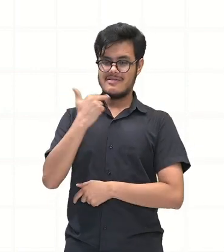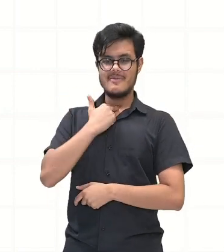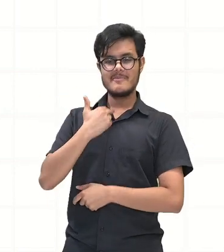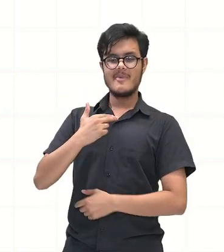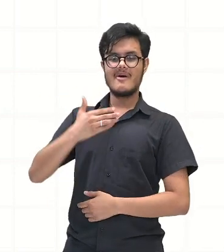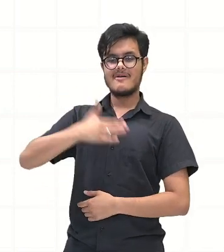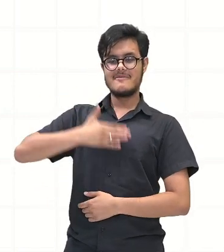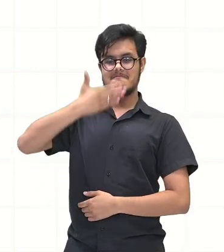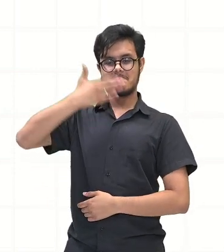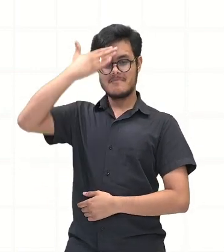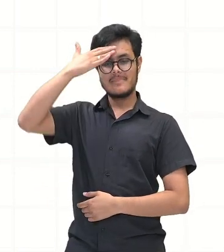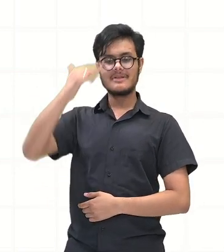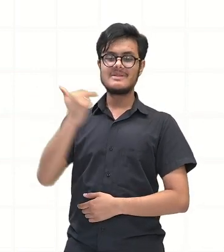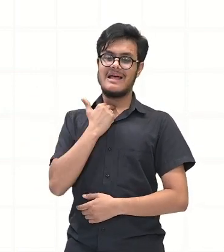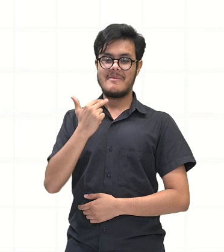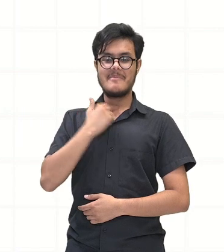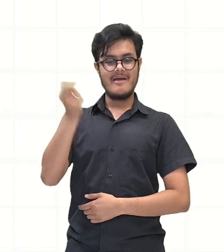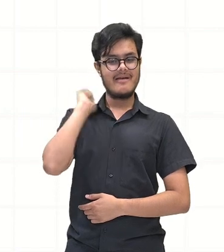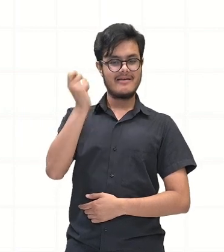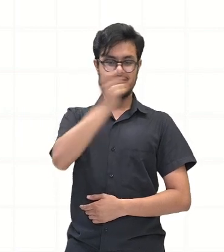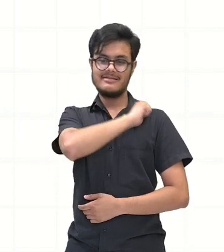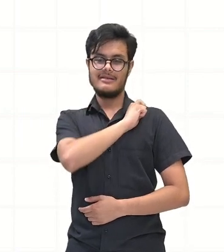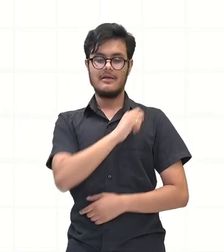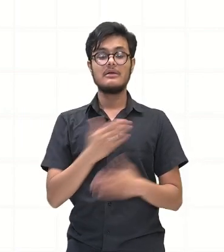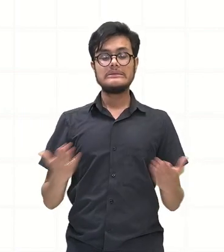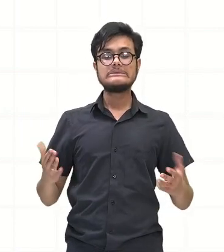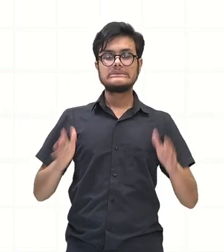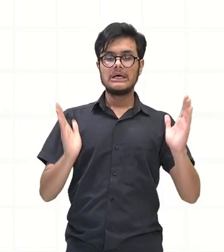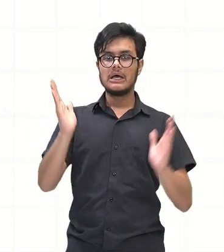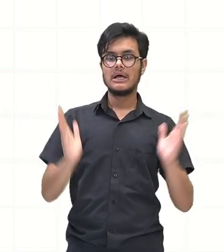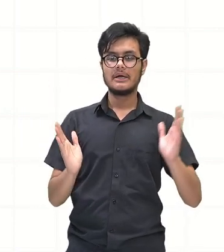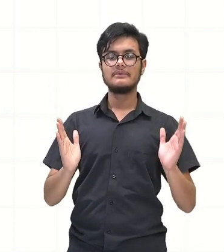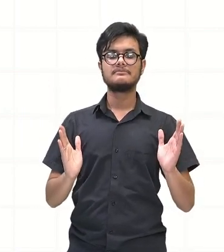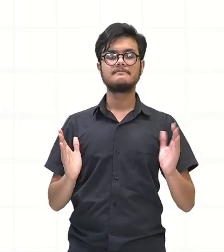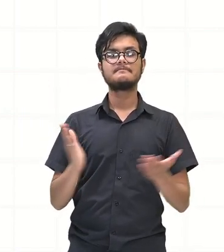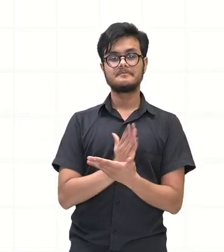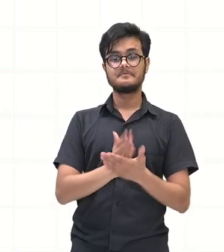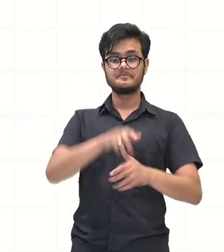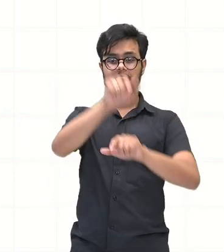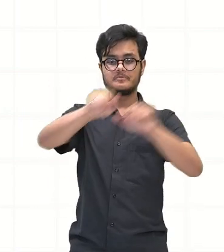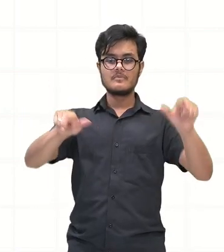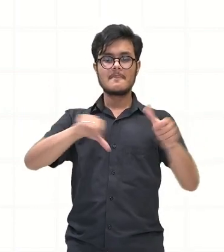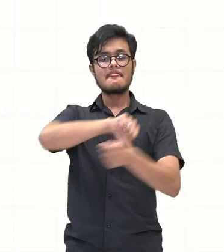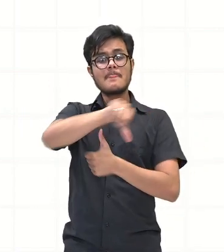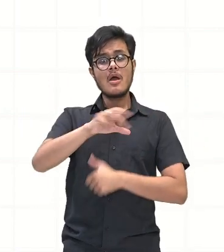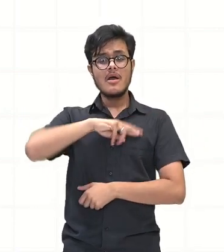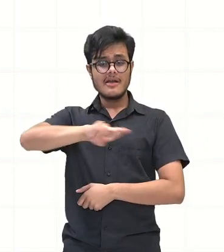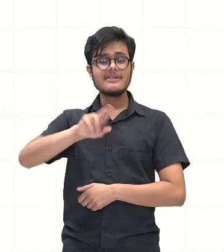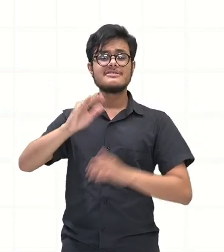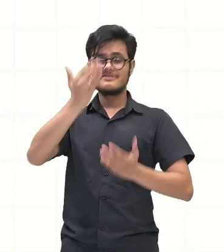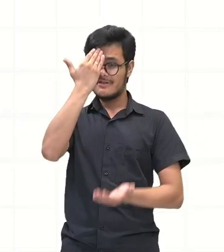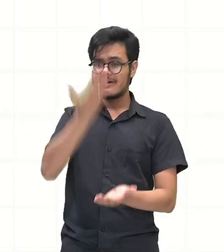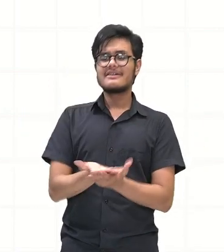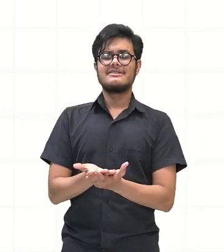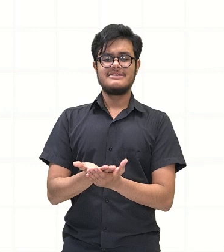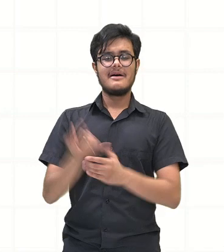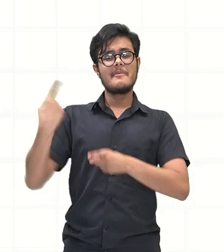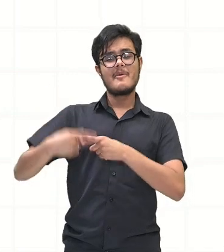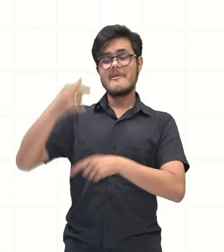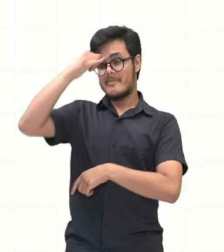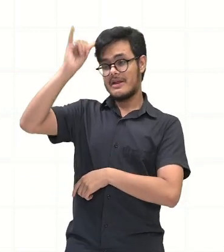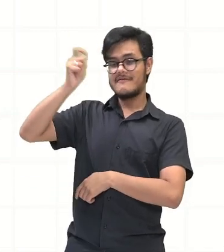sejam escravizados. E lembrando que, nesse contexto, muitos negros começaram ali a se converter ao